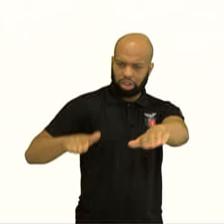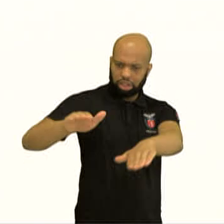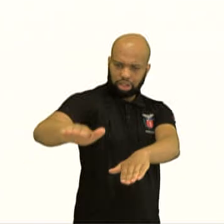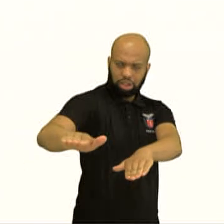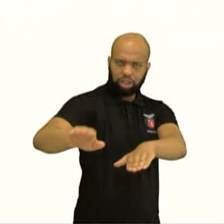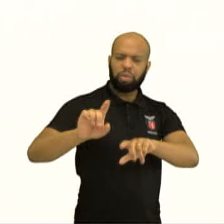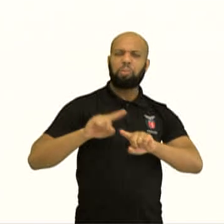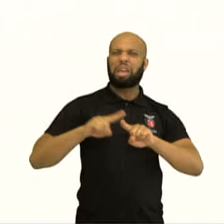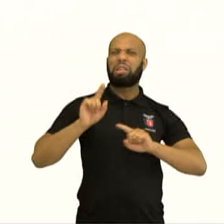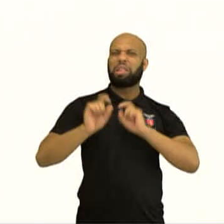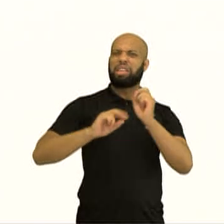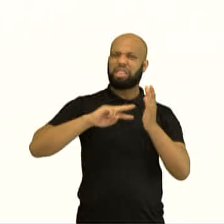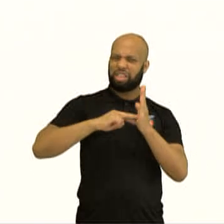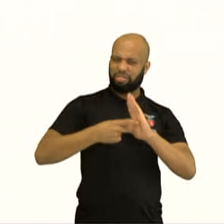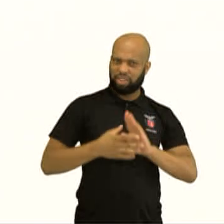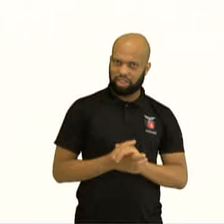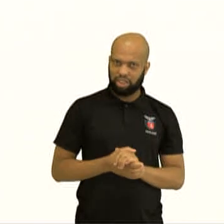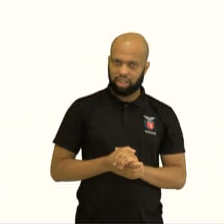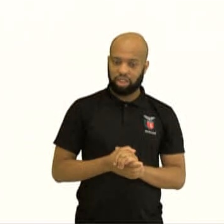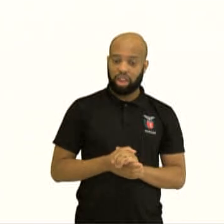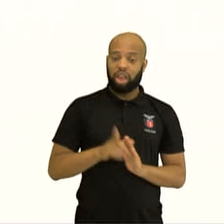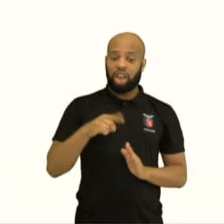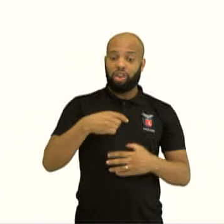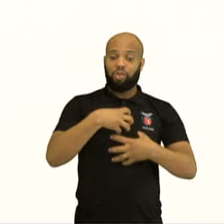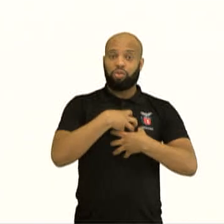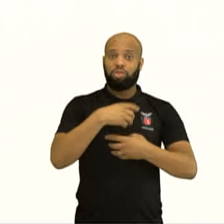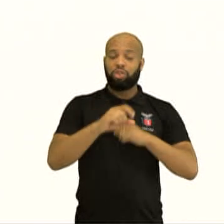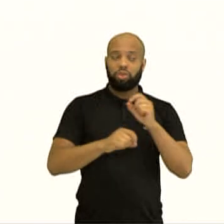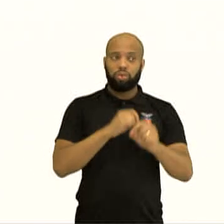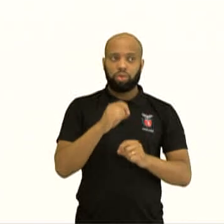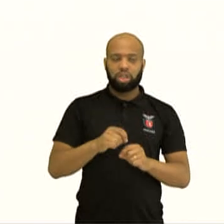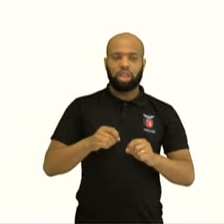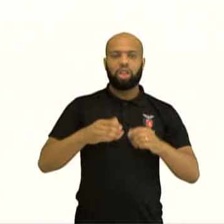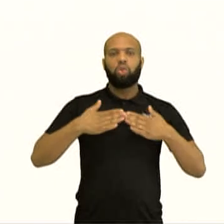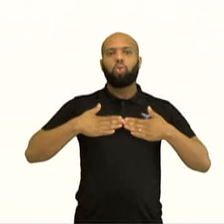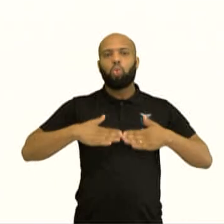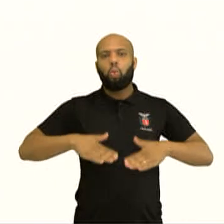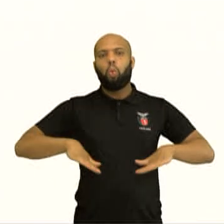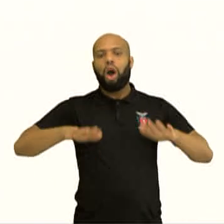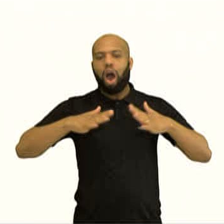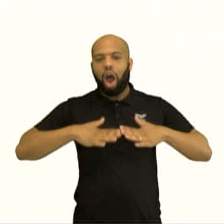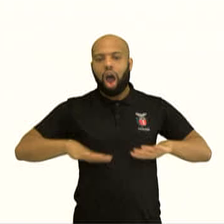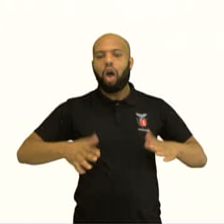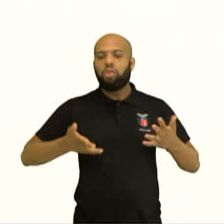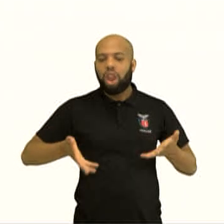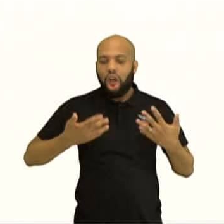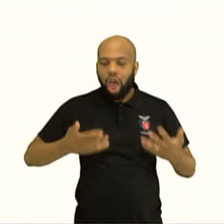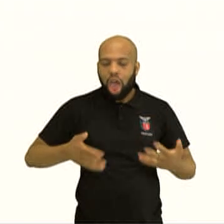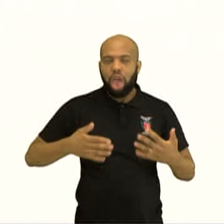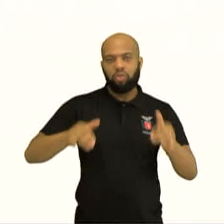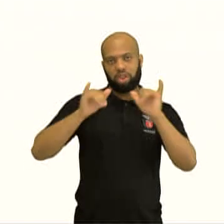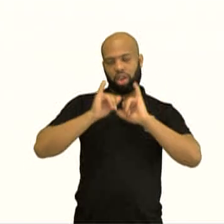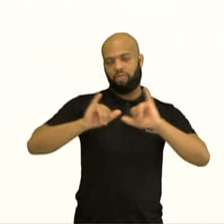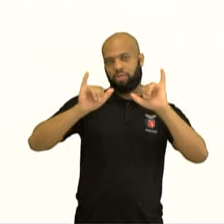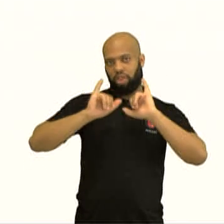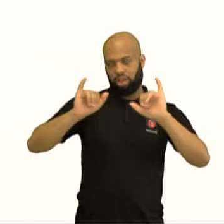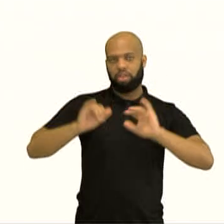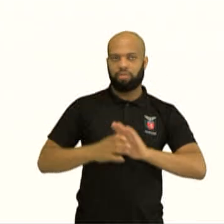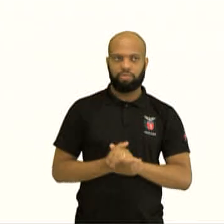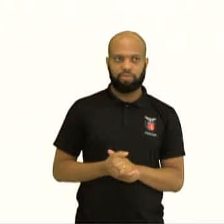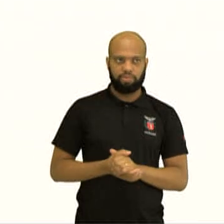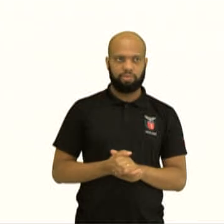aqui o conceito do eufemismo. Uma maneira branda, suave, né? Para amenizar uma notícia não muito agradável.